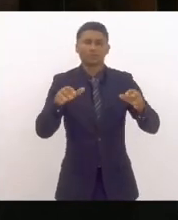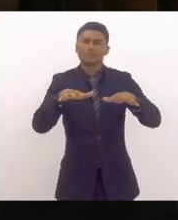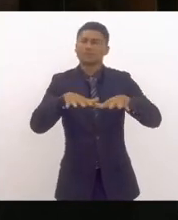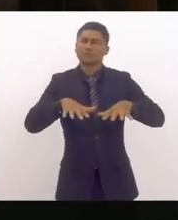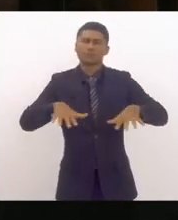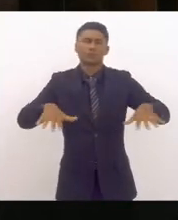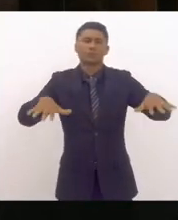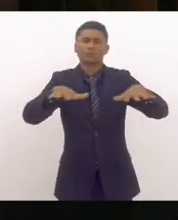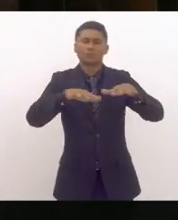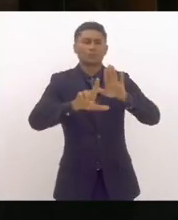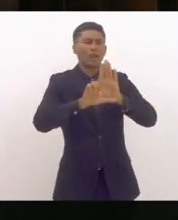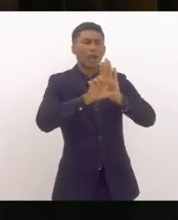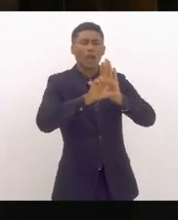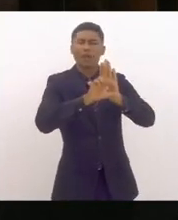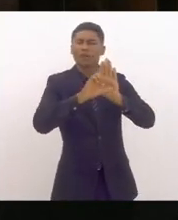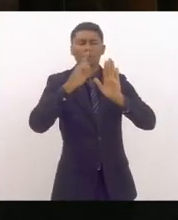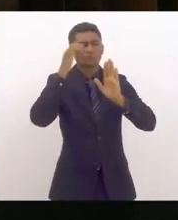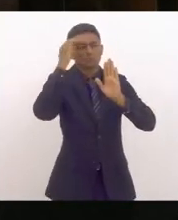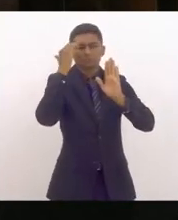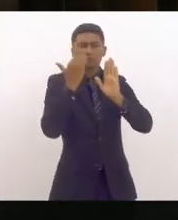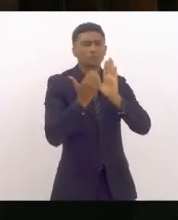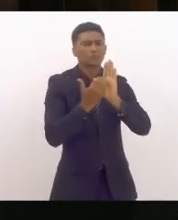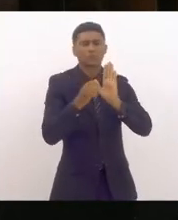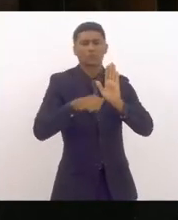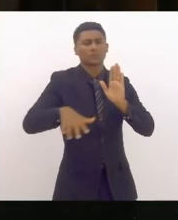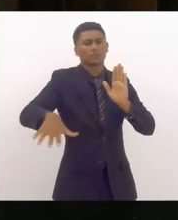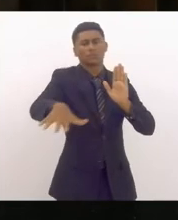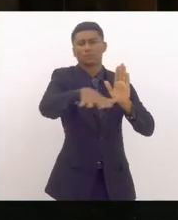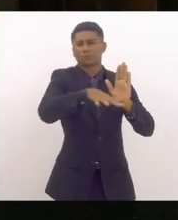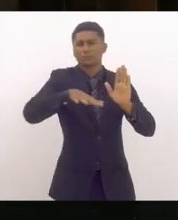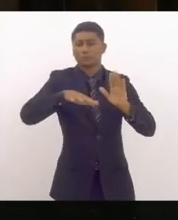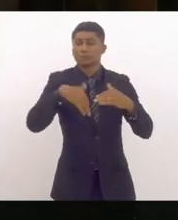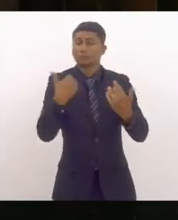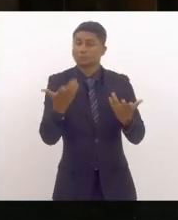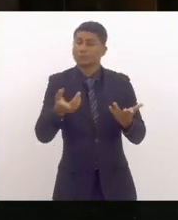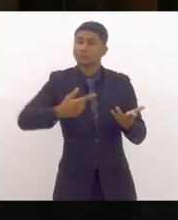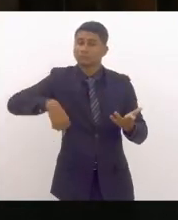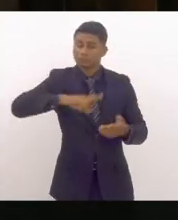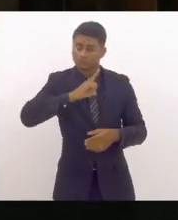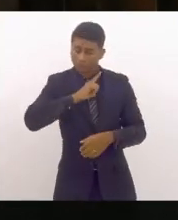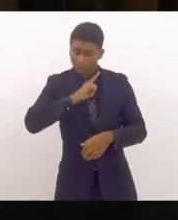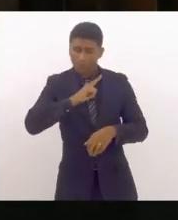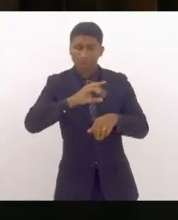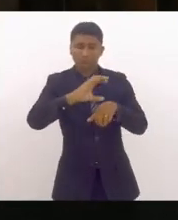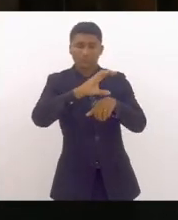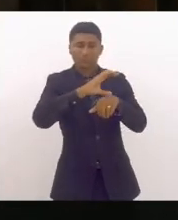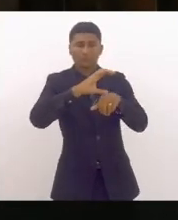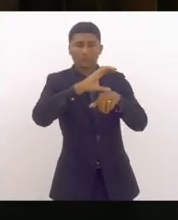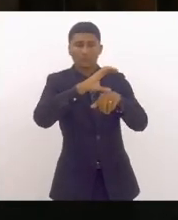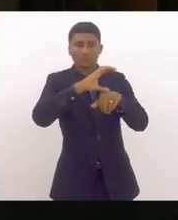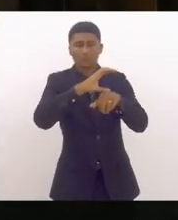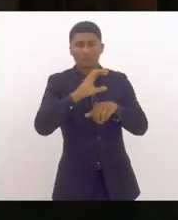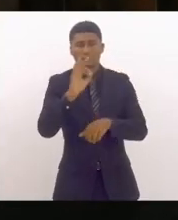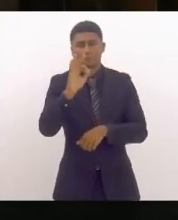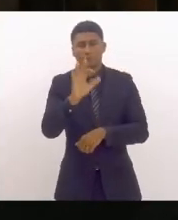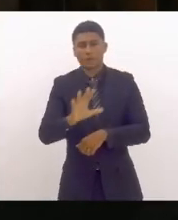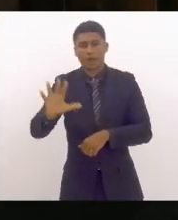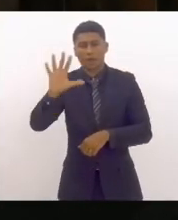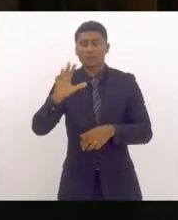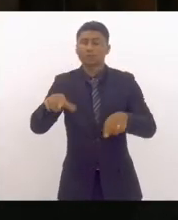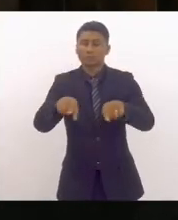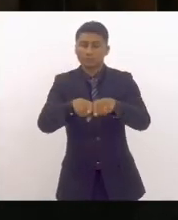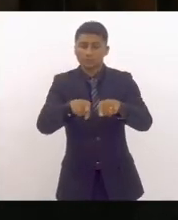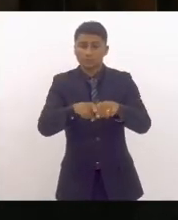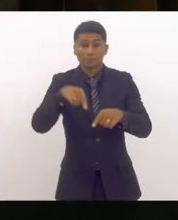da mesma baleia para isso nós temos uma constituição federal e uma constituição